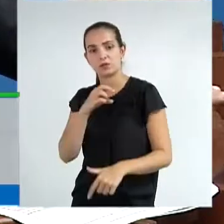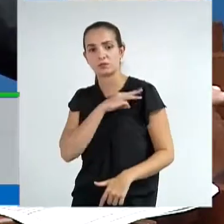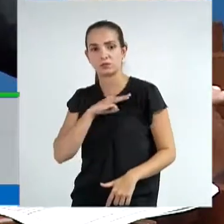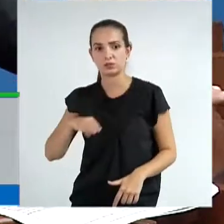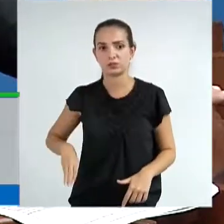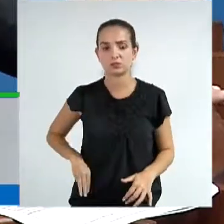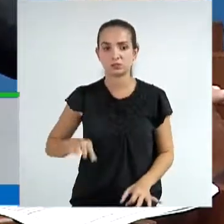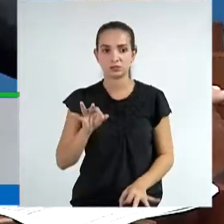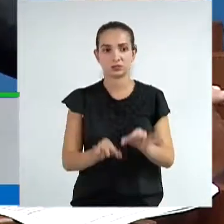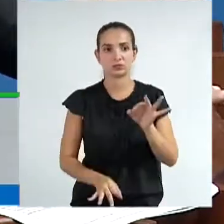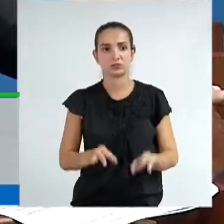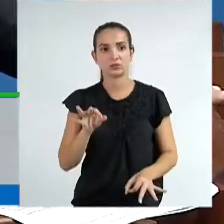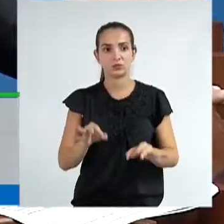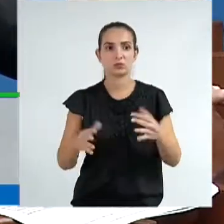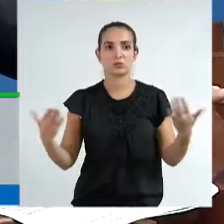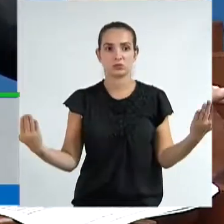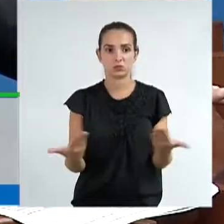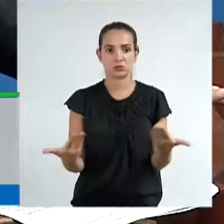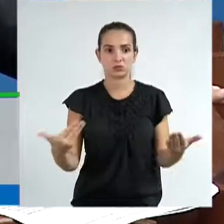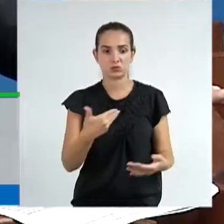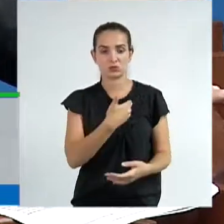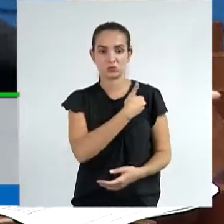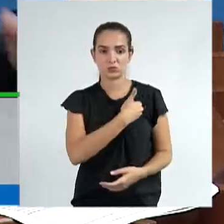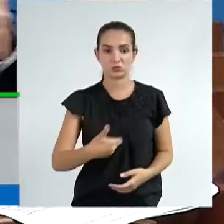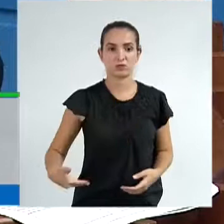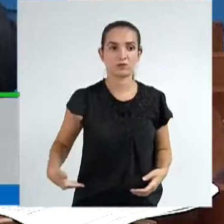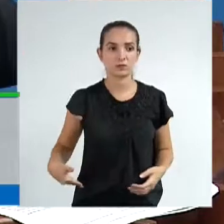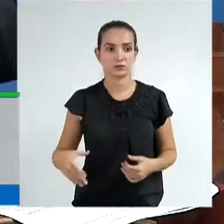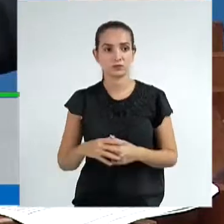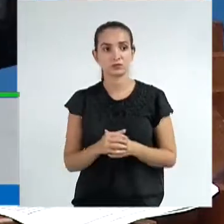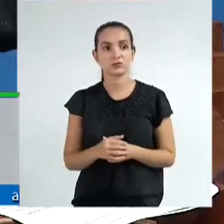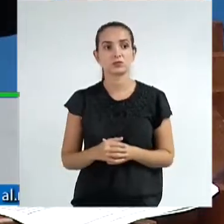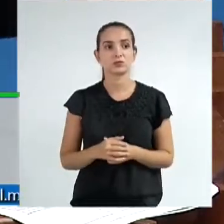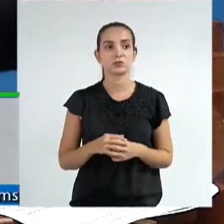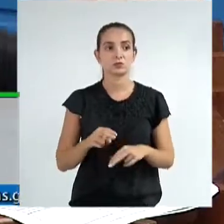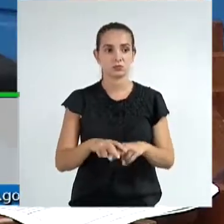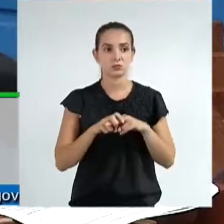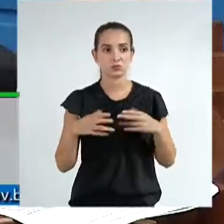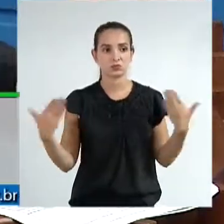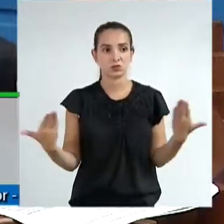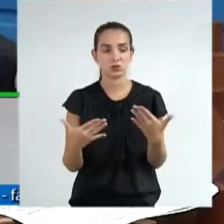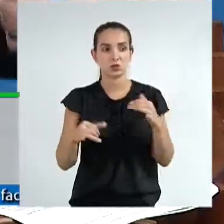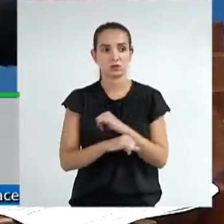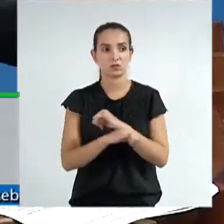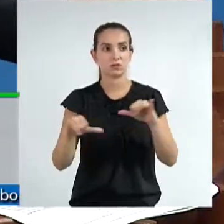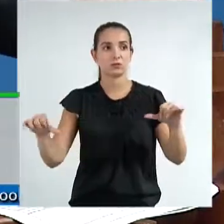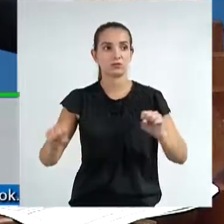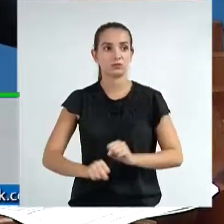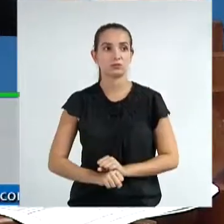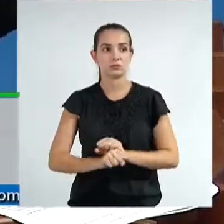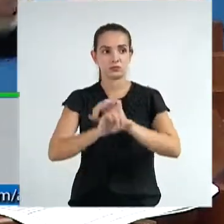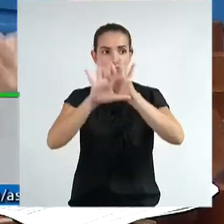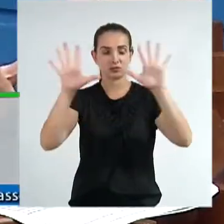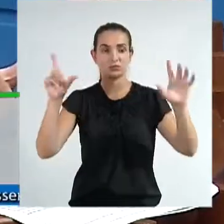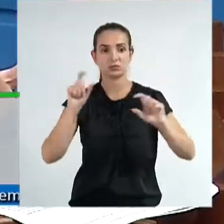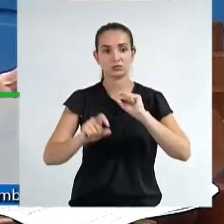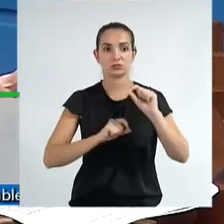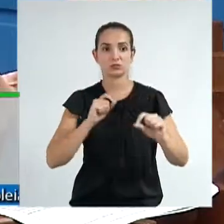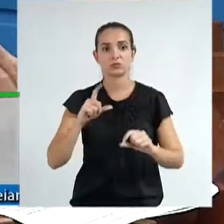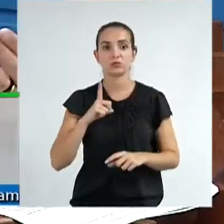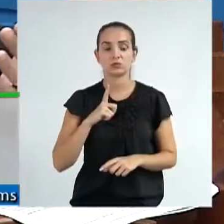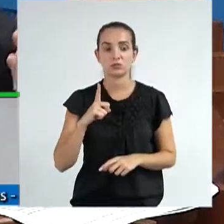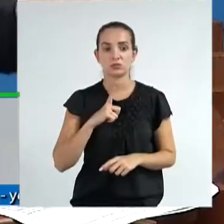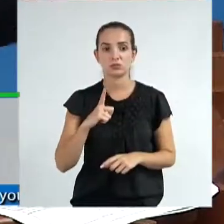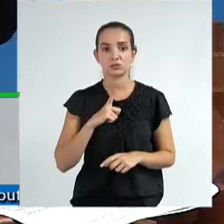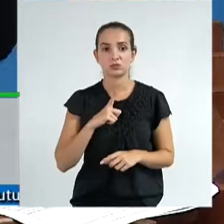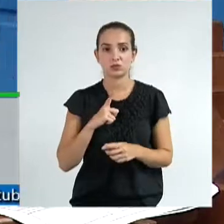Justiça do atual governo, deixando bastante claro que ele tinha